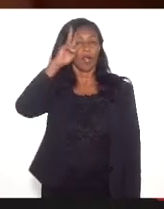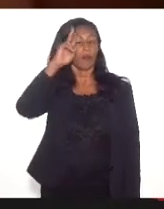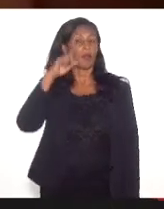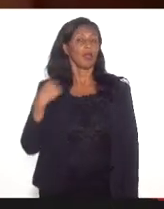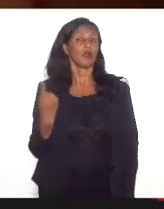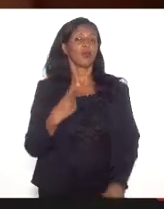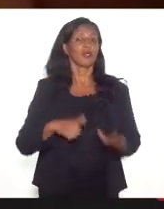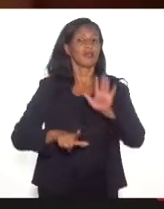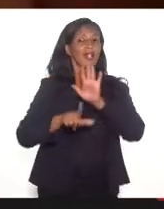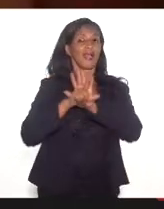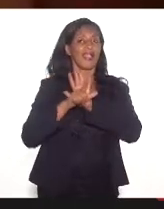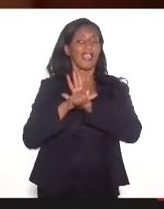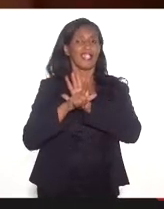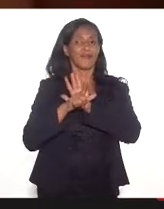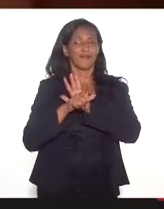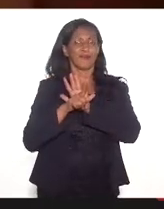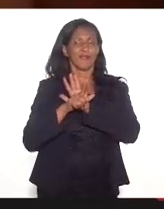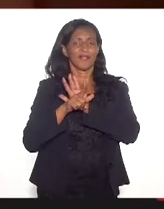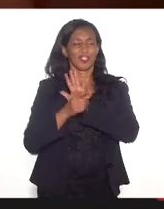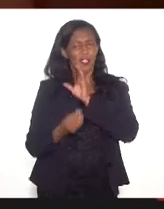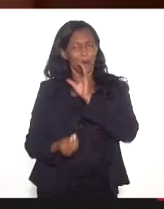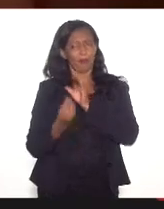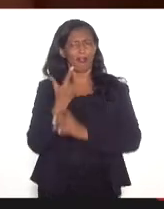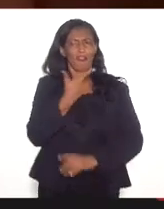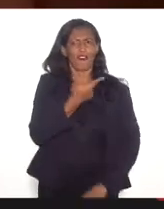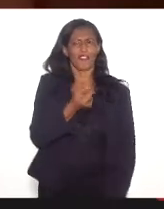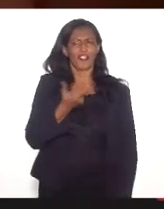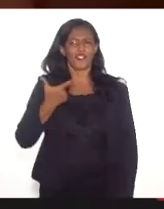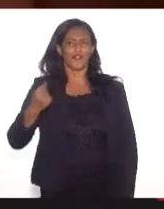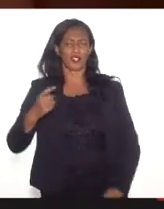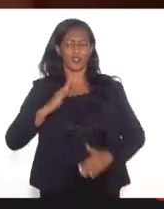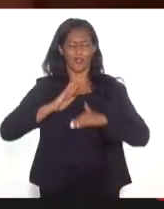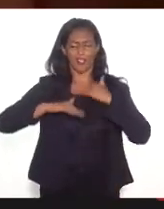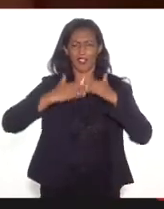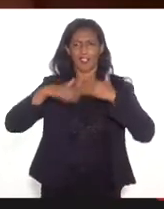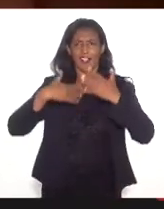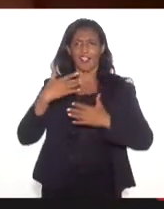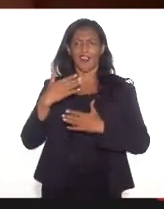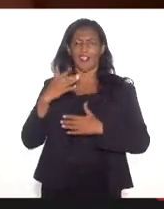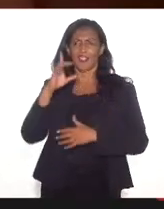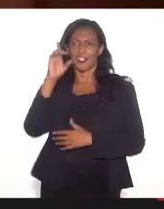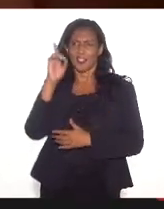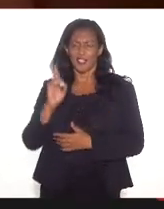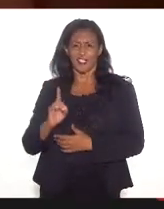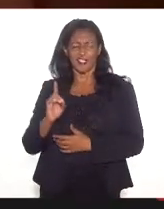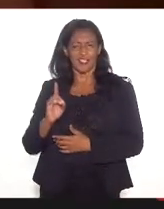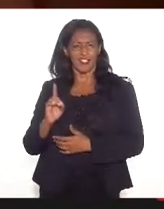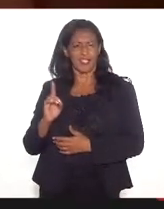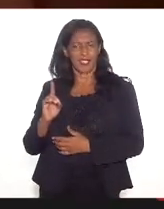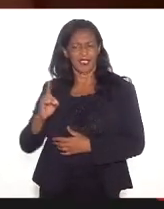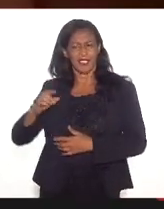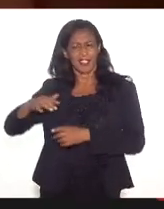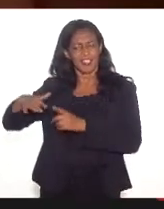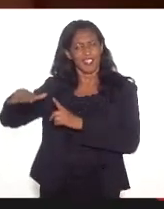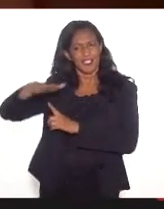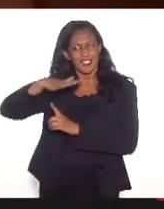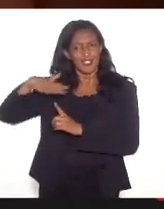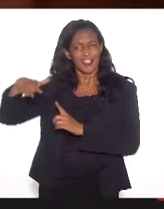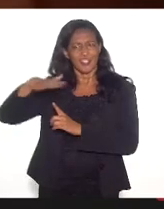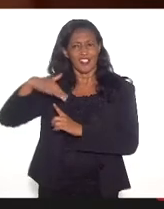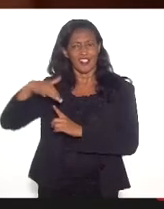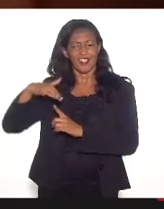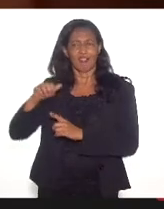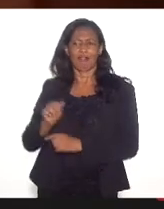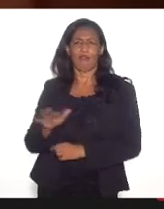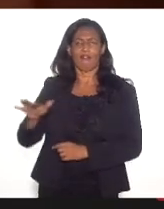aprovada em dezembro de 2020, que institui o Plano de Desenvolvimento de Cidadania e Direitos em território de favela, que justamente dá ao